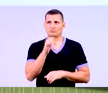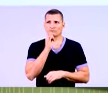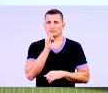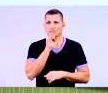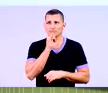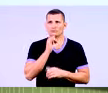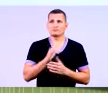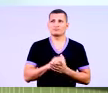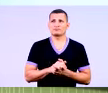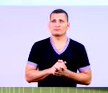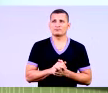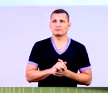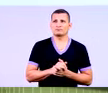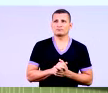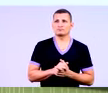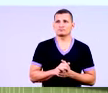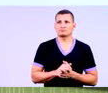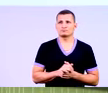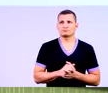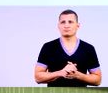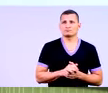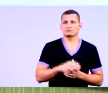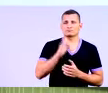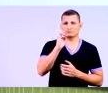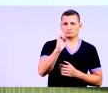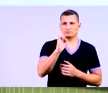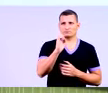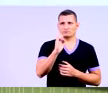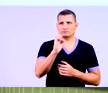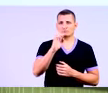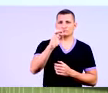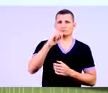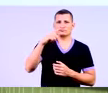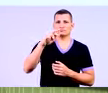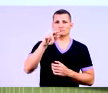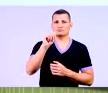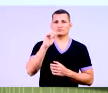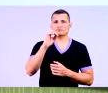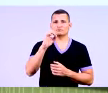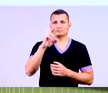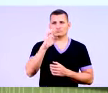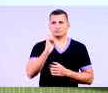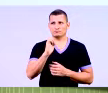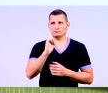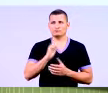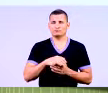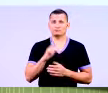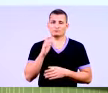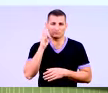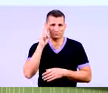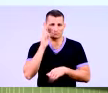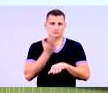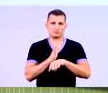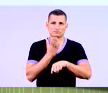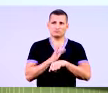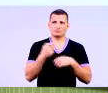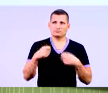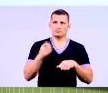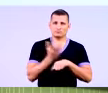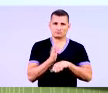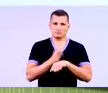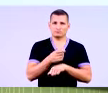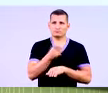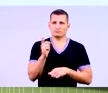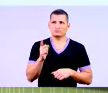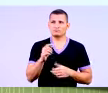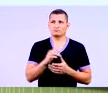da do operador e entenderam isso aí a gente vai praticar lembre-se negócio a praticarem praticar para vocês poderem